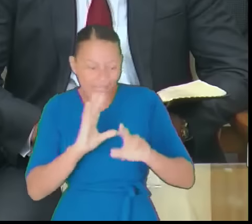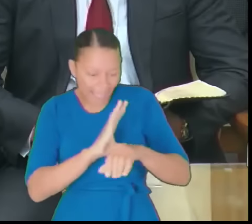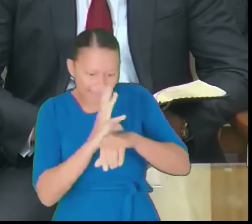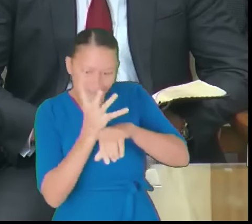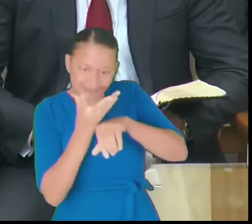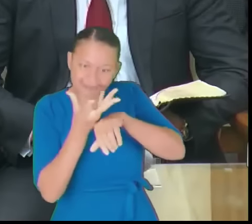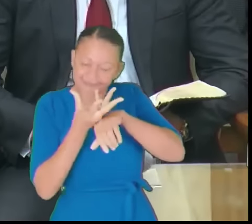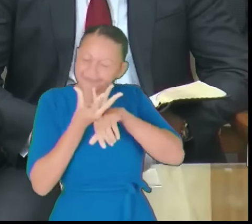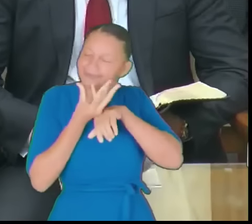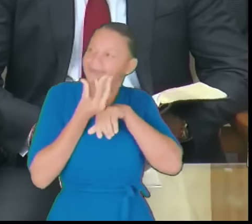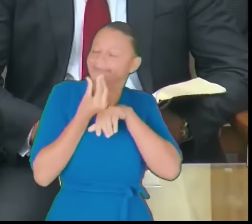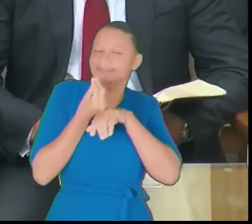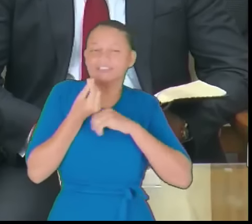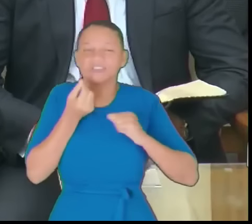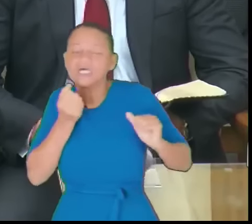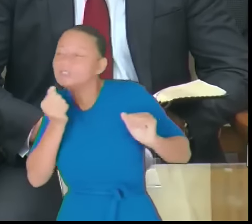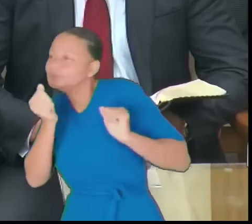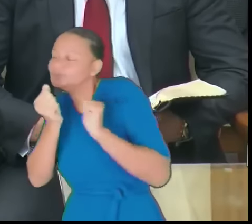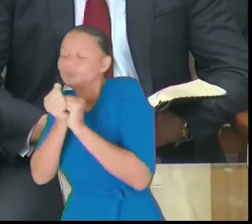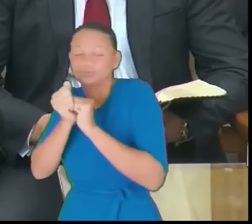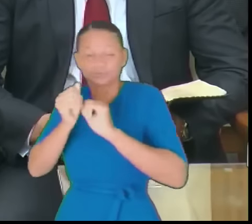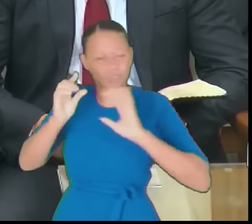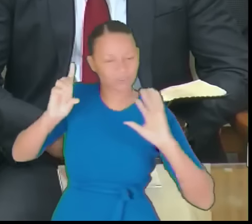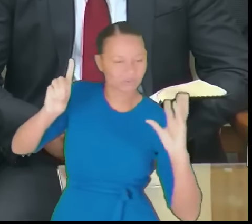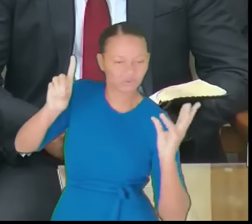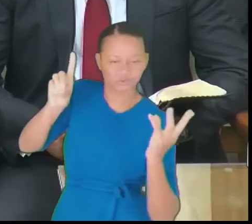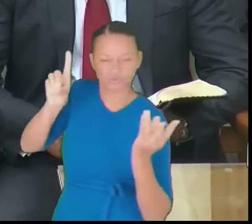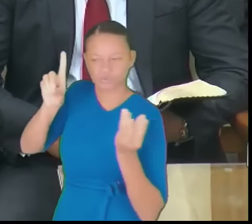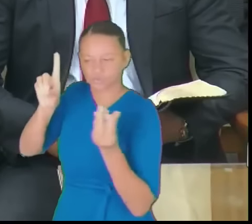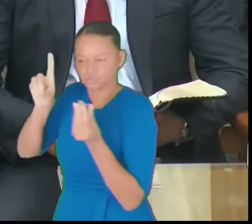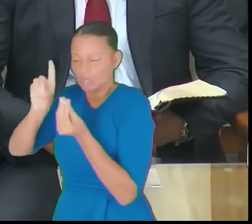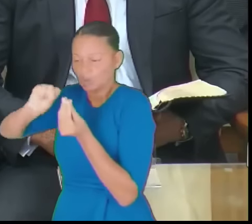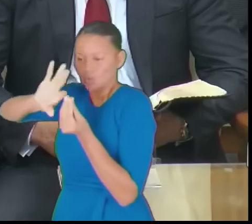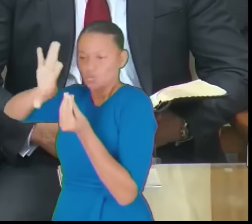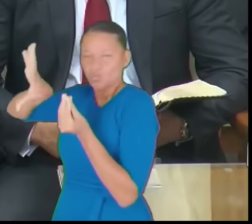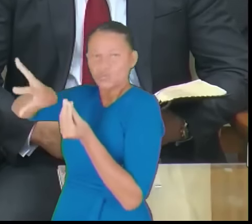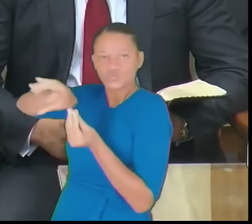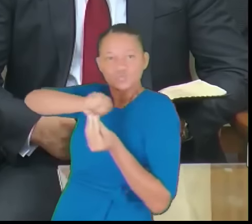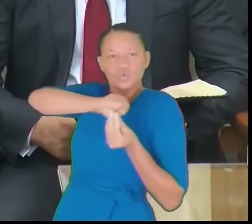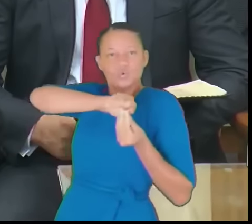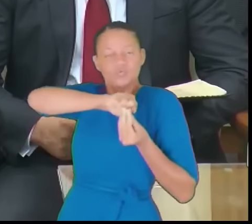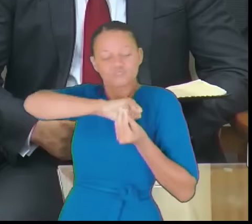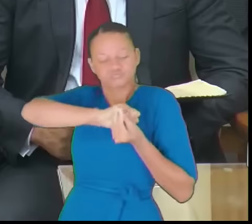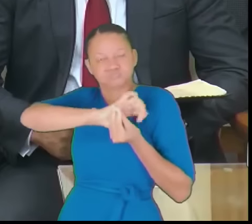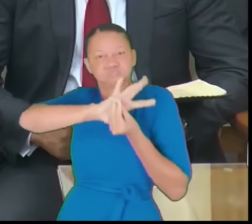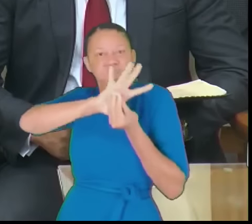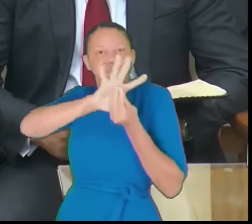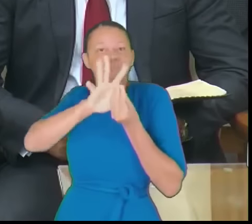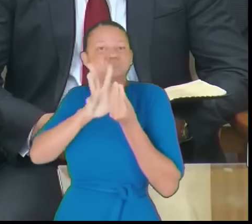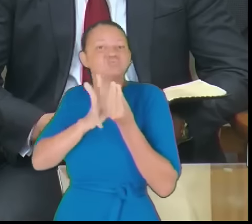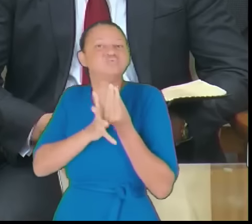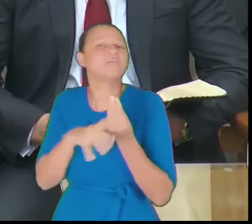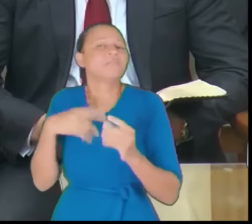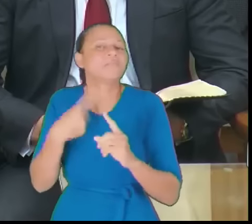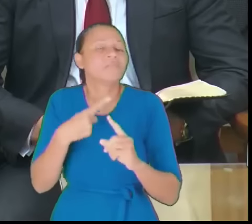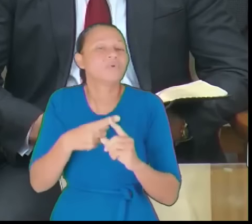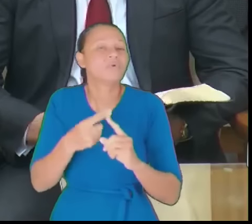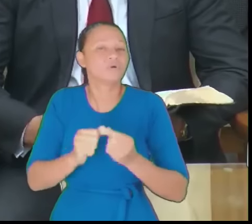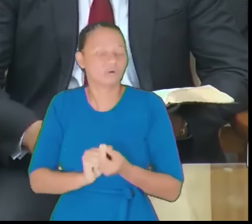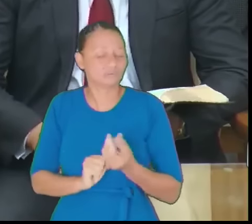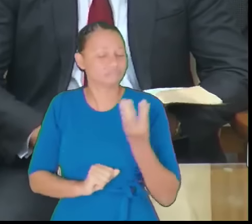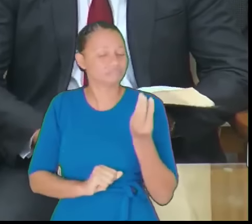a glória, a beleza de Deus passa para ela. Olhe para cá, por que é que a igreja